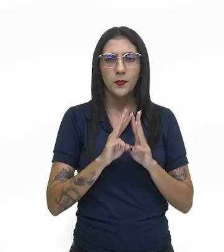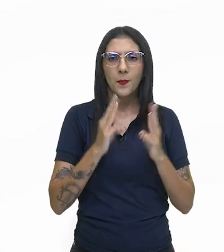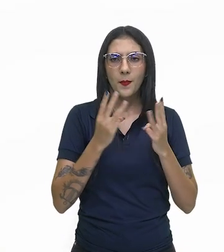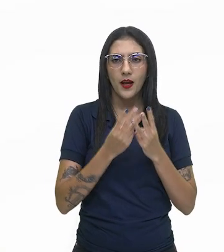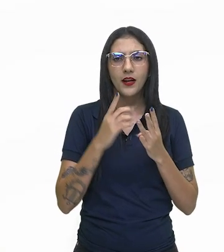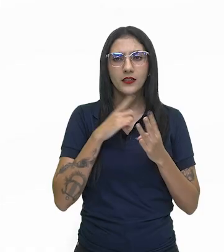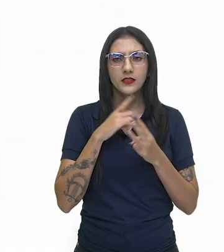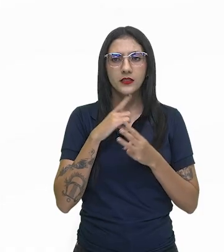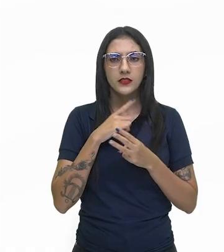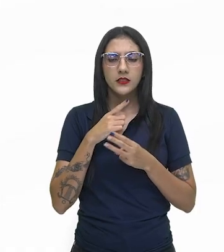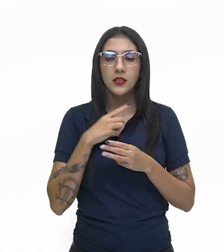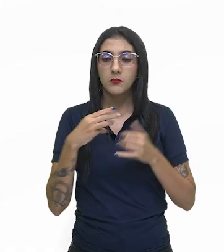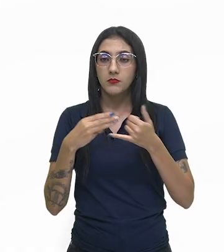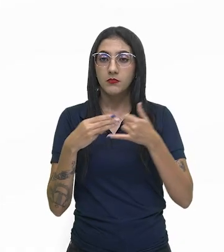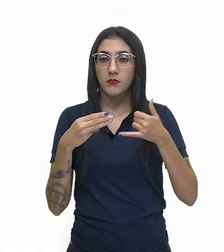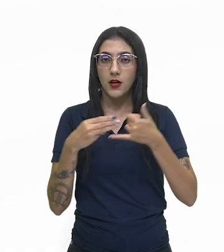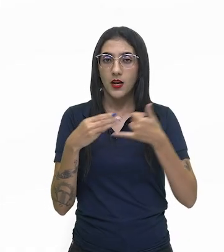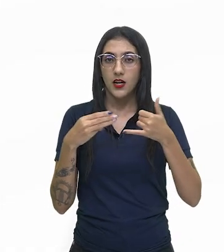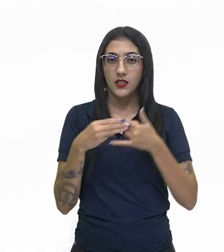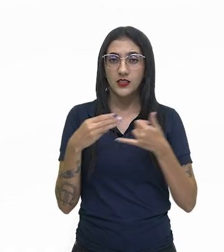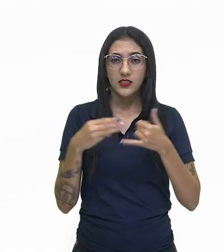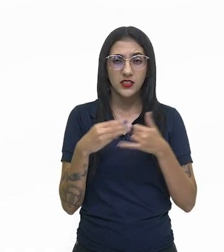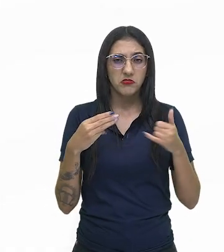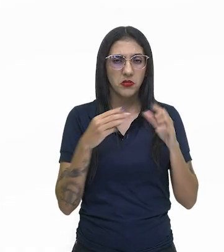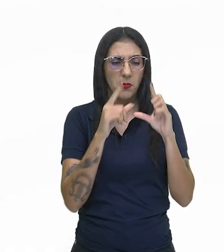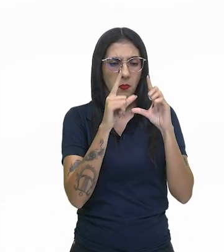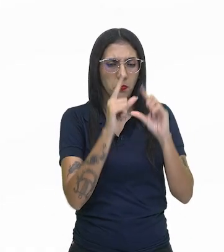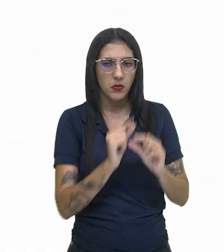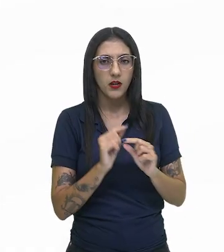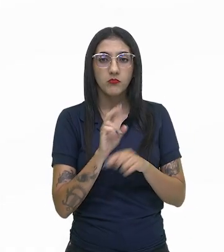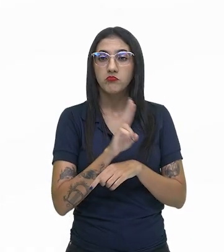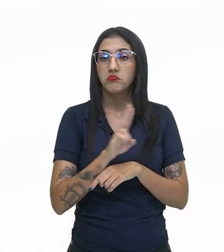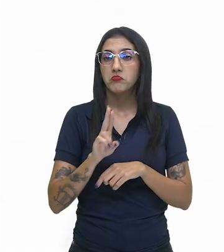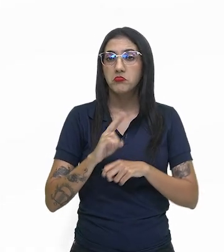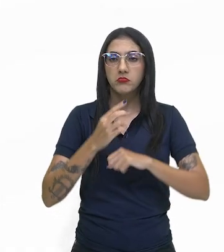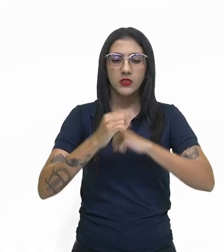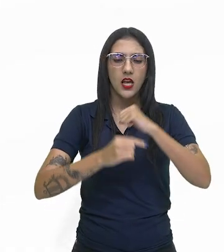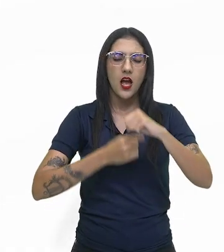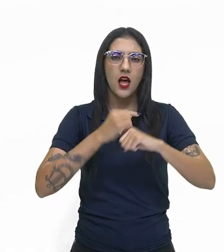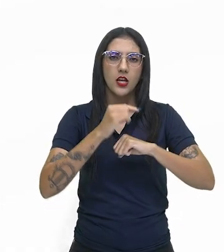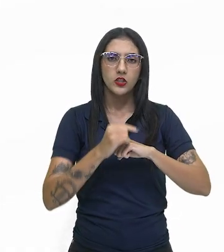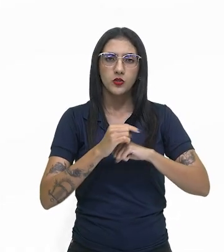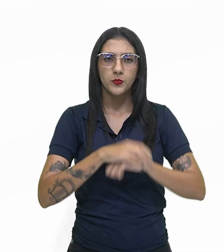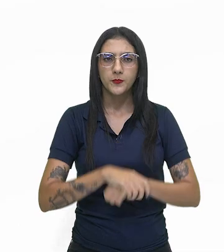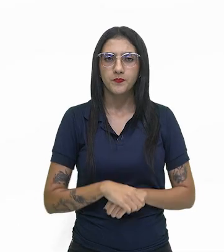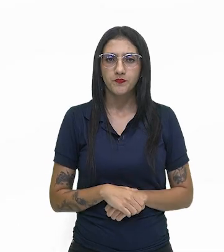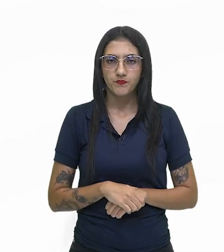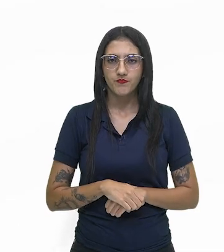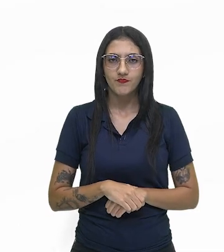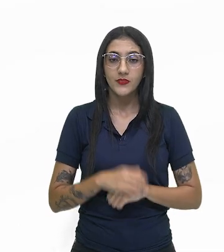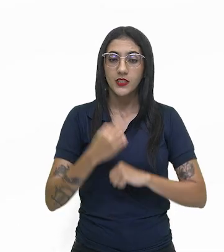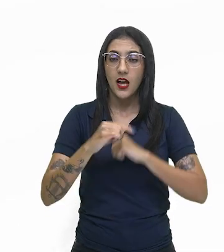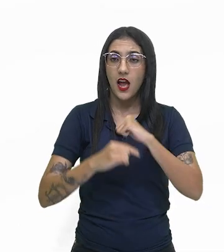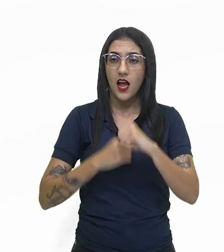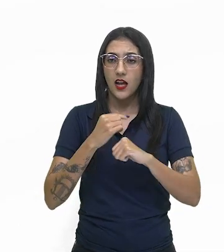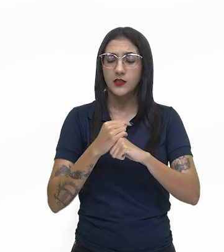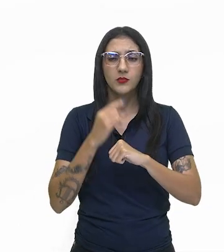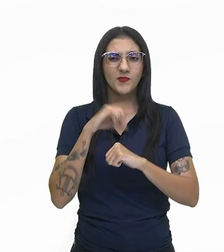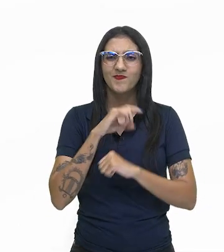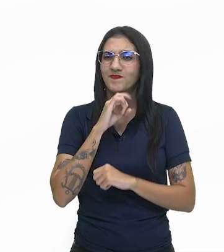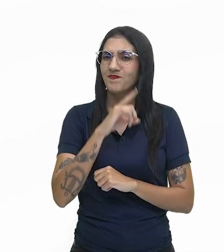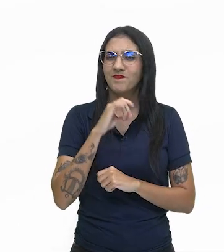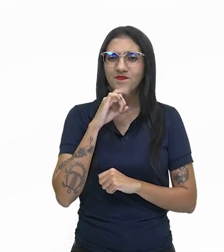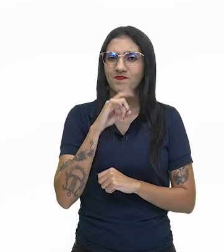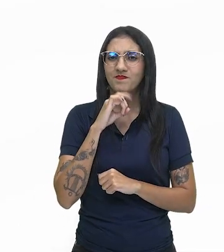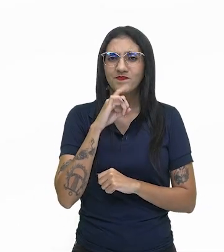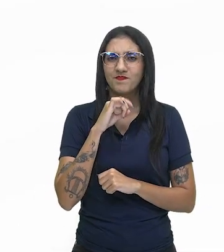de partículas extremamente pequenas, chamadas de átomos. Os átomos, para ele, não podem